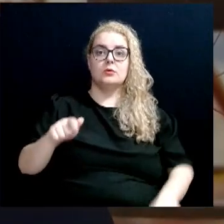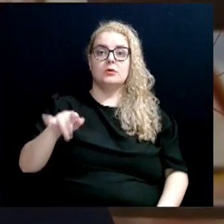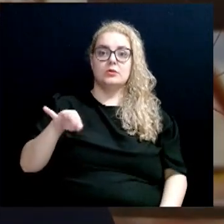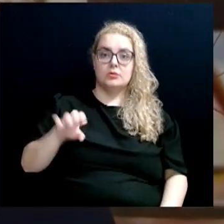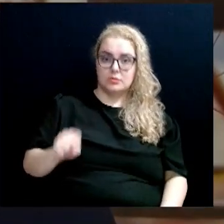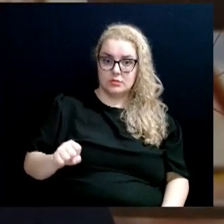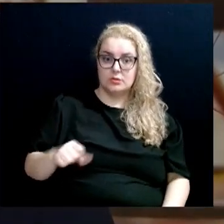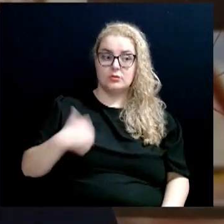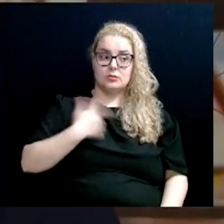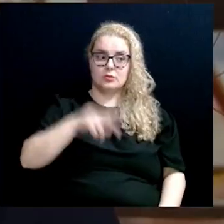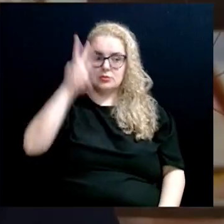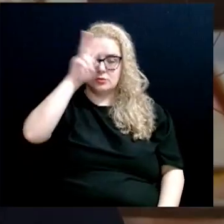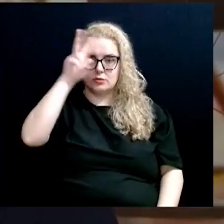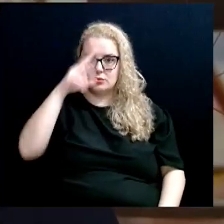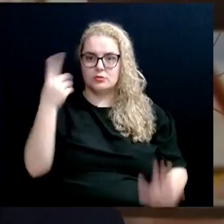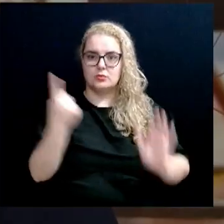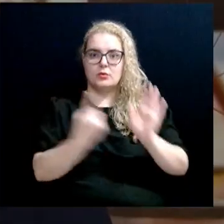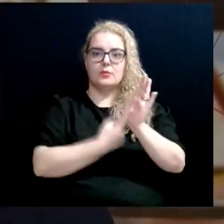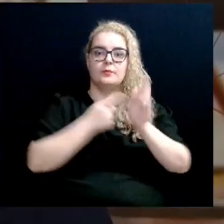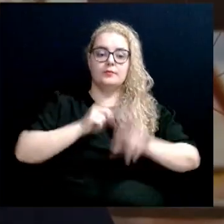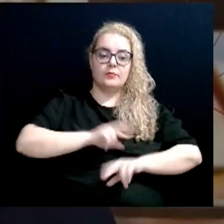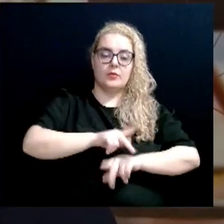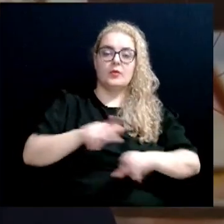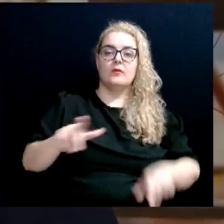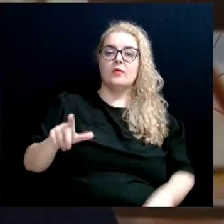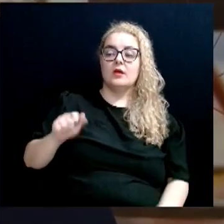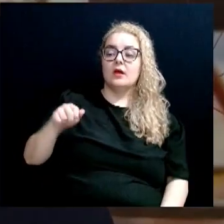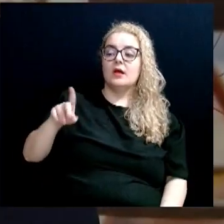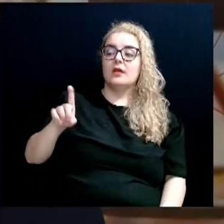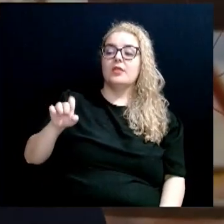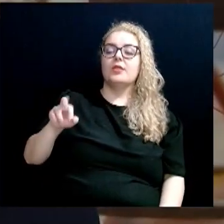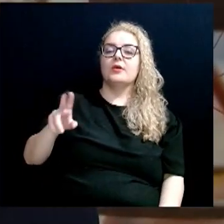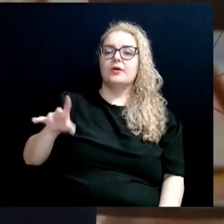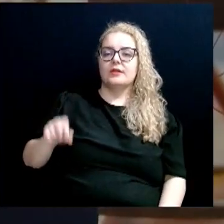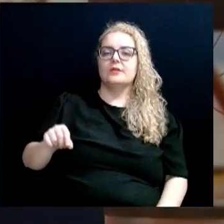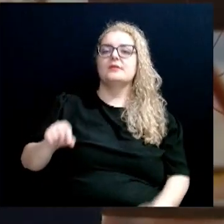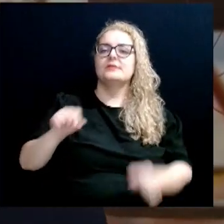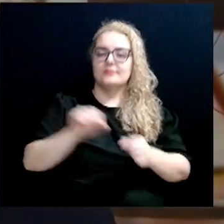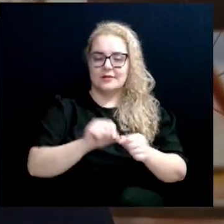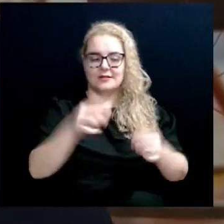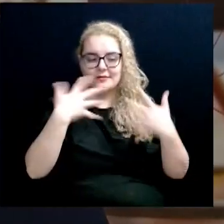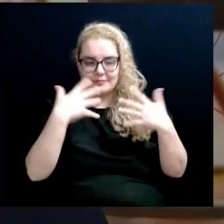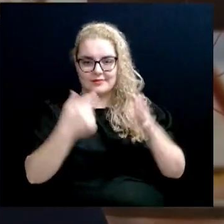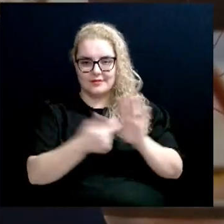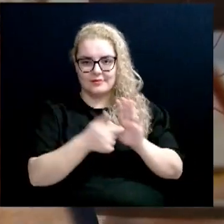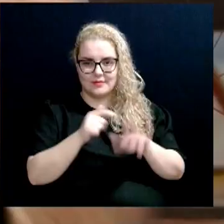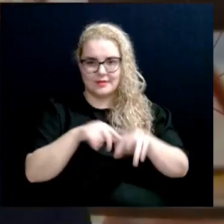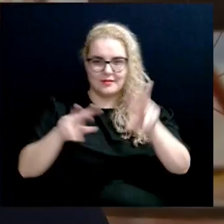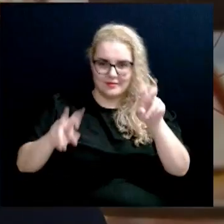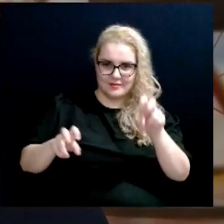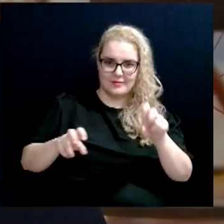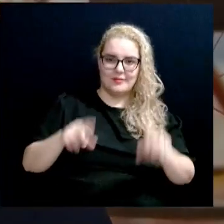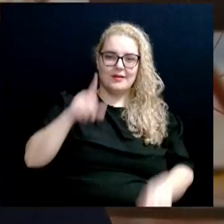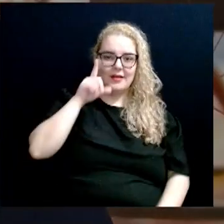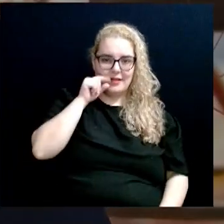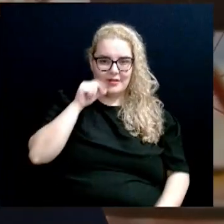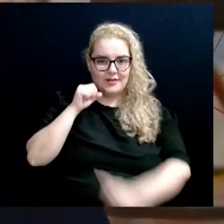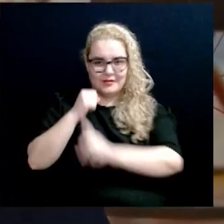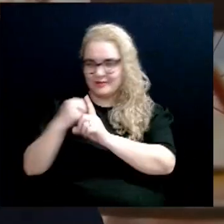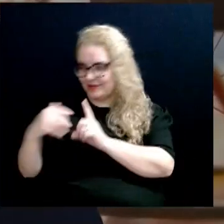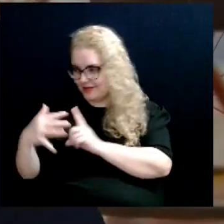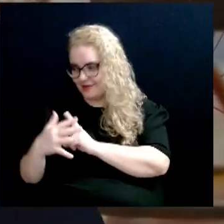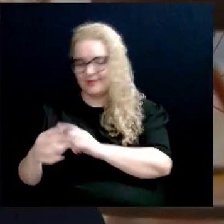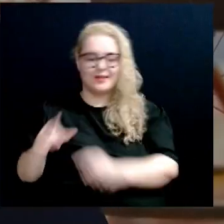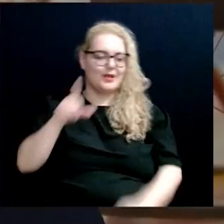é: muitas andorinhas fazem o verão. Ou seja, a andorinha da sociedade civil, a andorinha dos empresários, a andorinha do